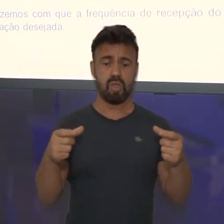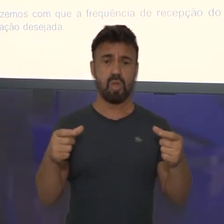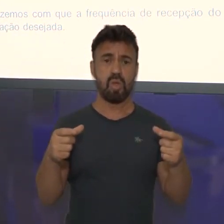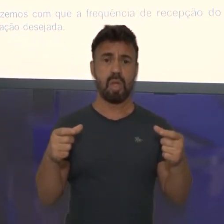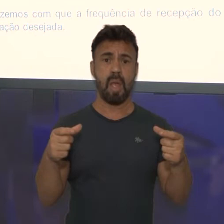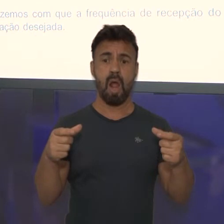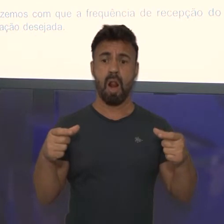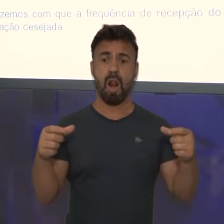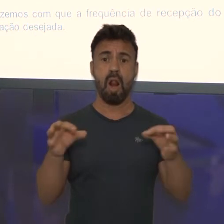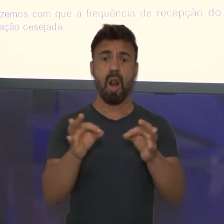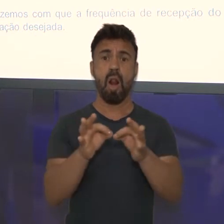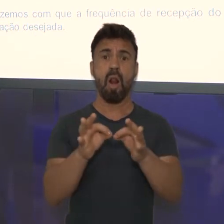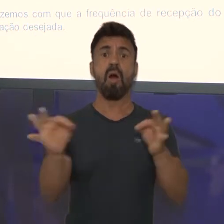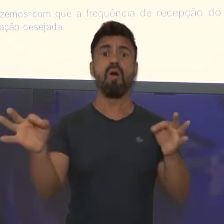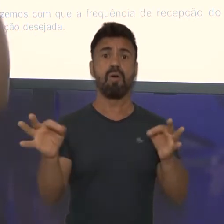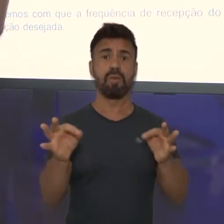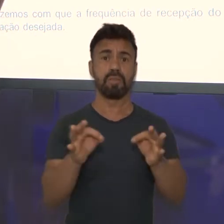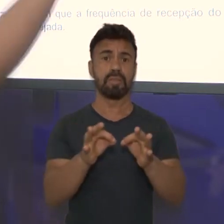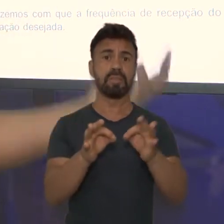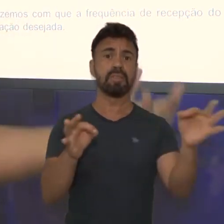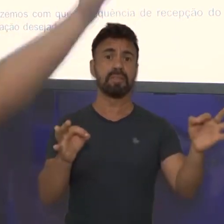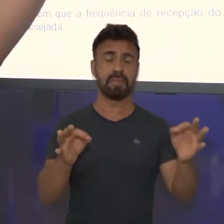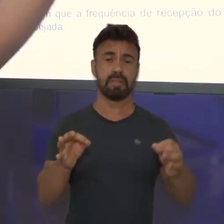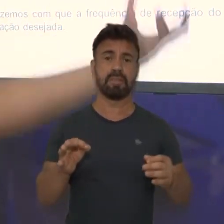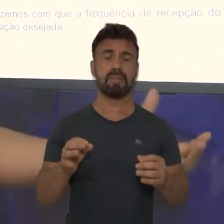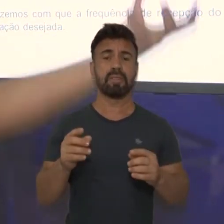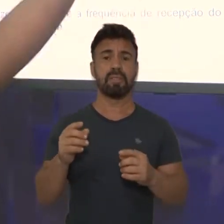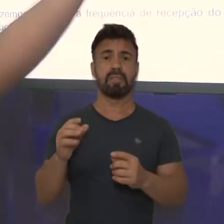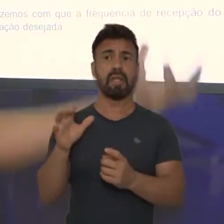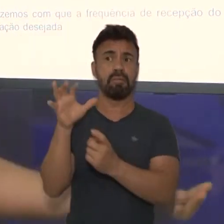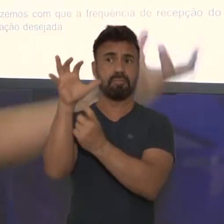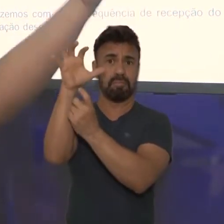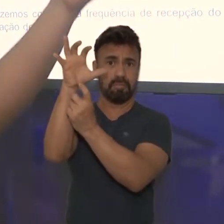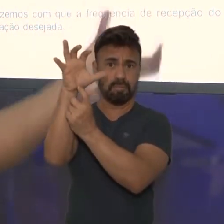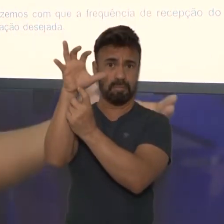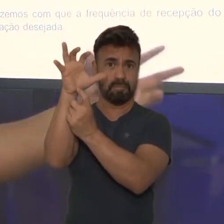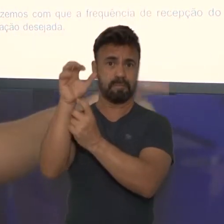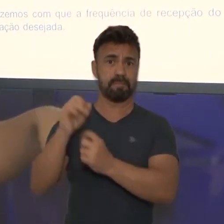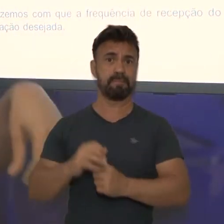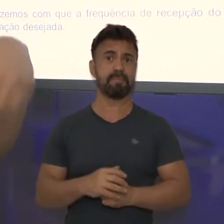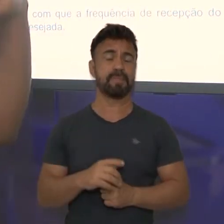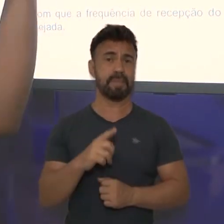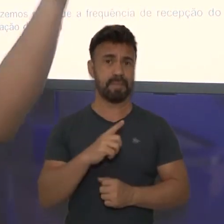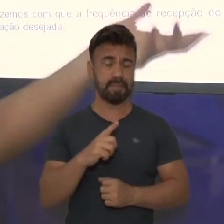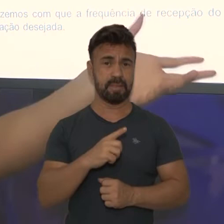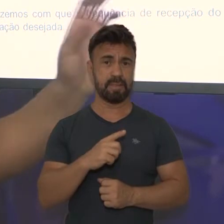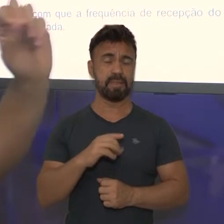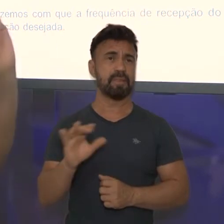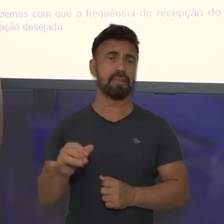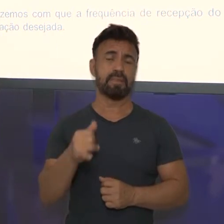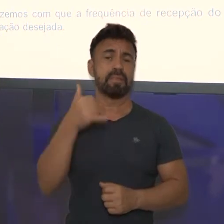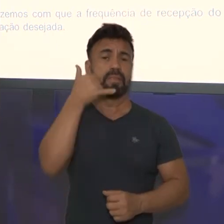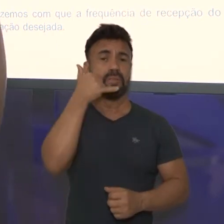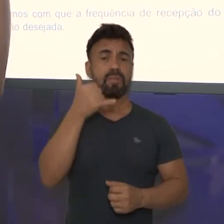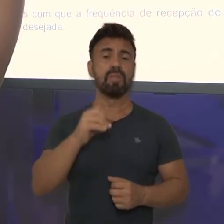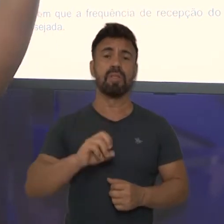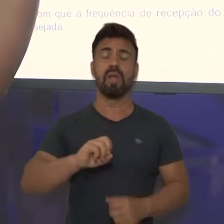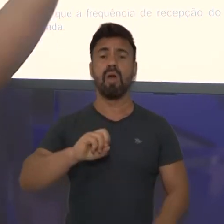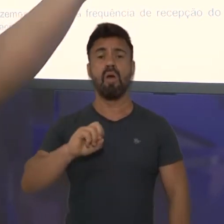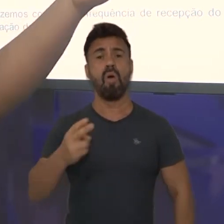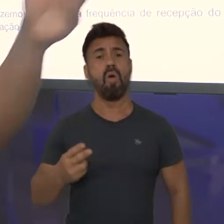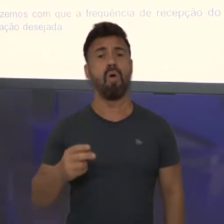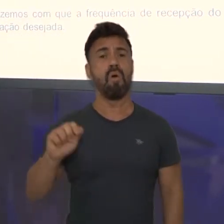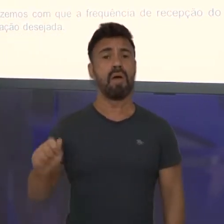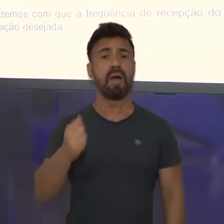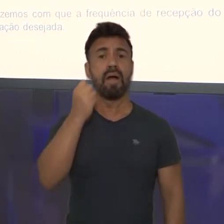próximos fisicamente, Então, tenha lá a torre emissora de telefonia ou a torre emissora